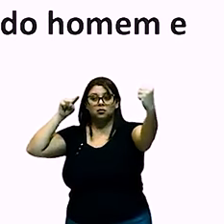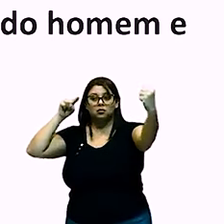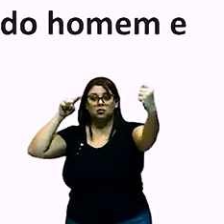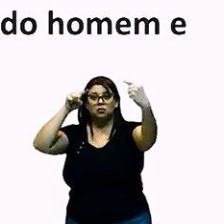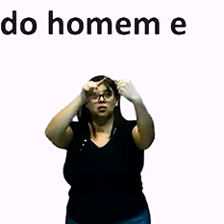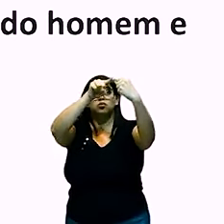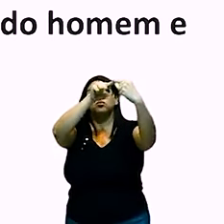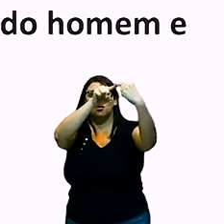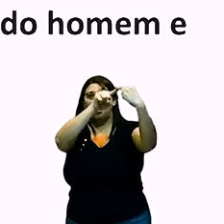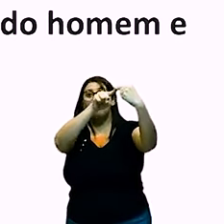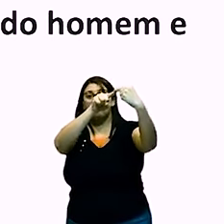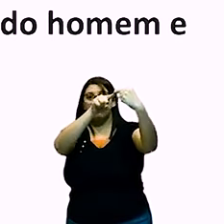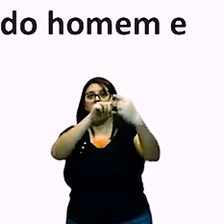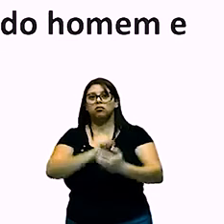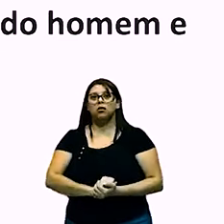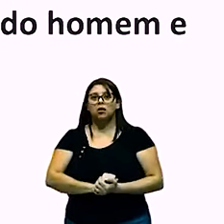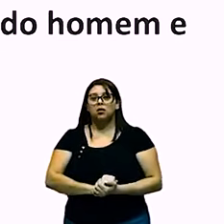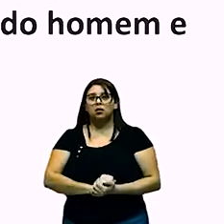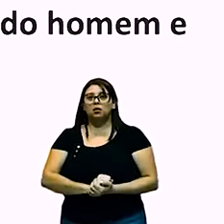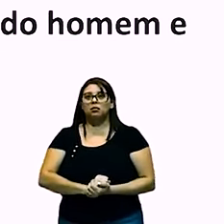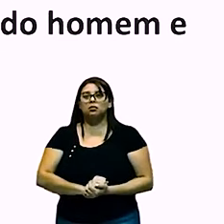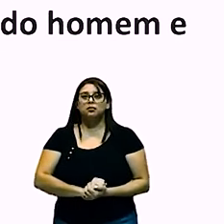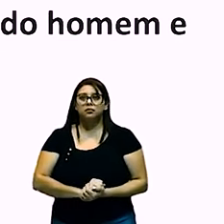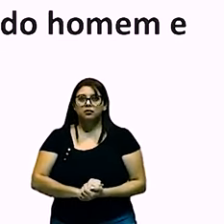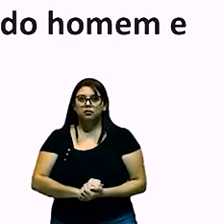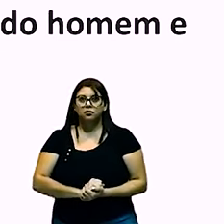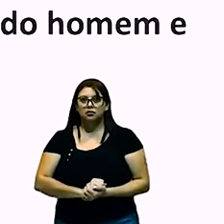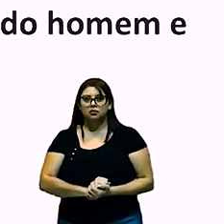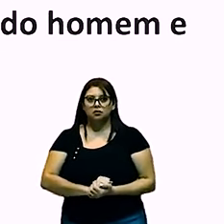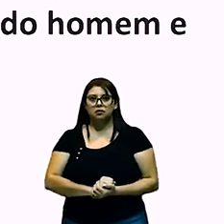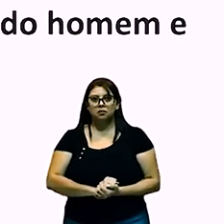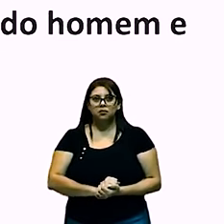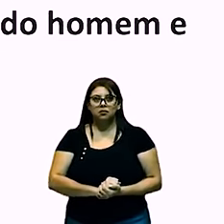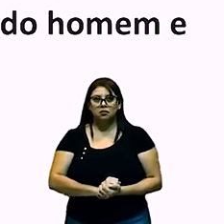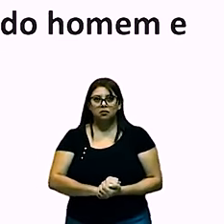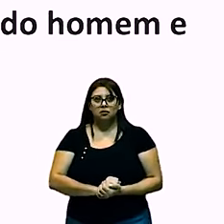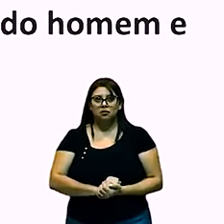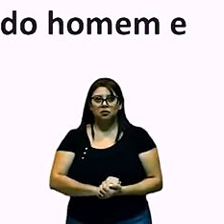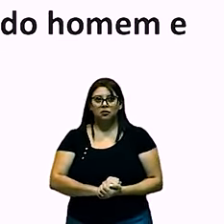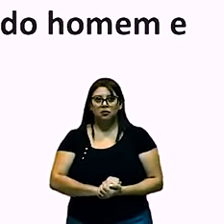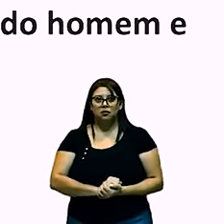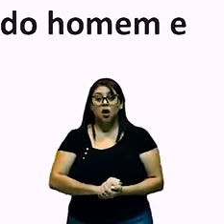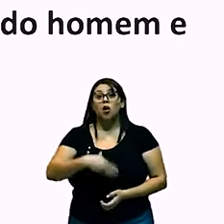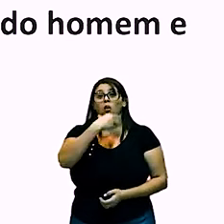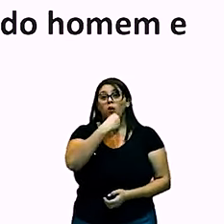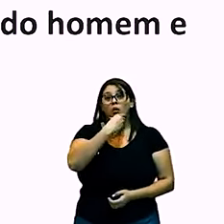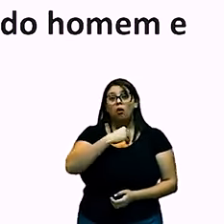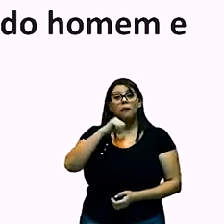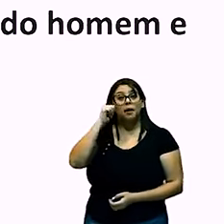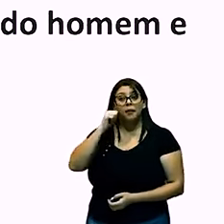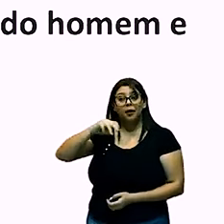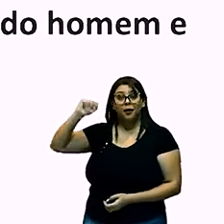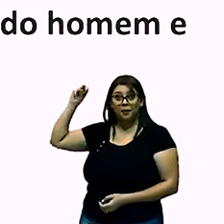conversaram e chegaram à conclusão, é nós pecamos mesmo. Então assim que Deus aparecer no final da tarde, nós vamos procurá-lo, vamos conversar, vamos